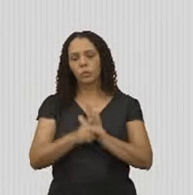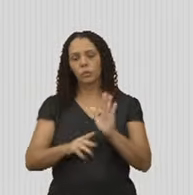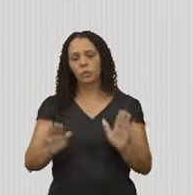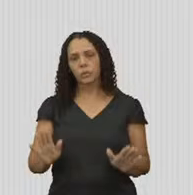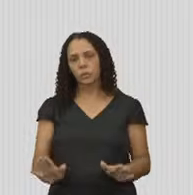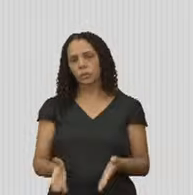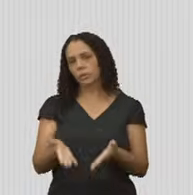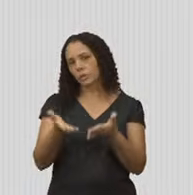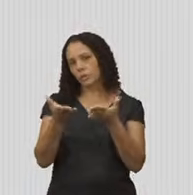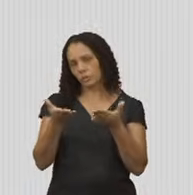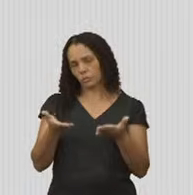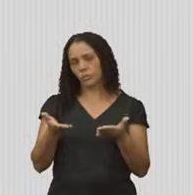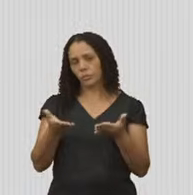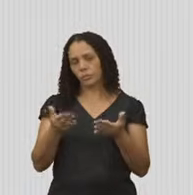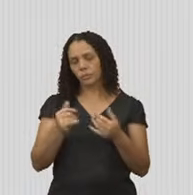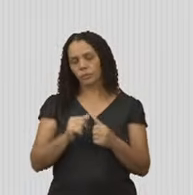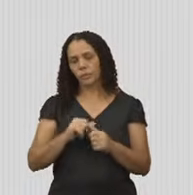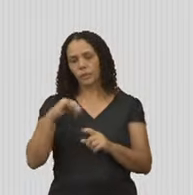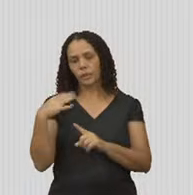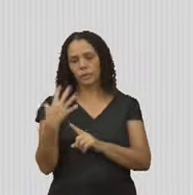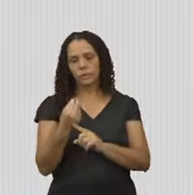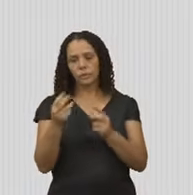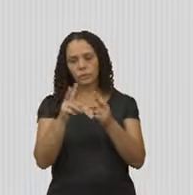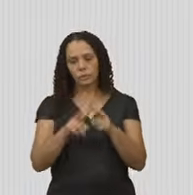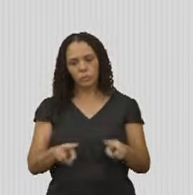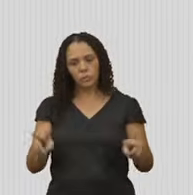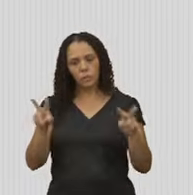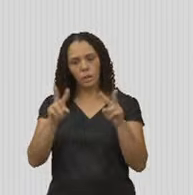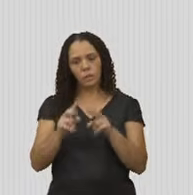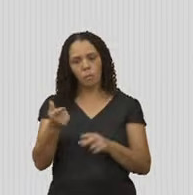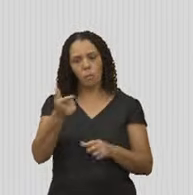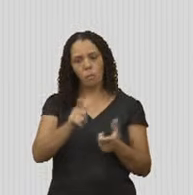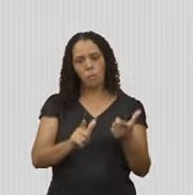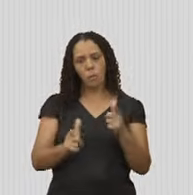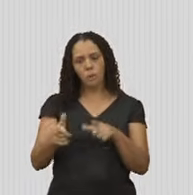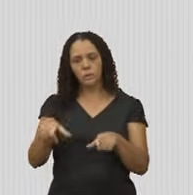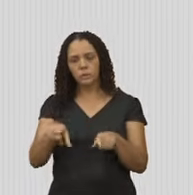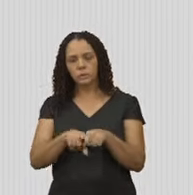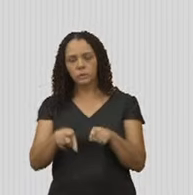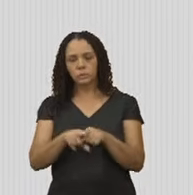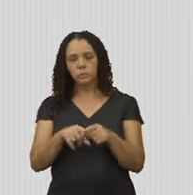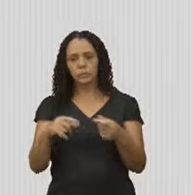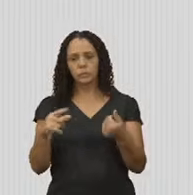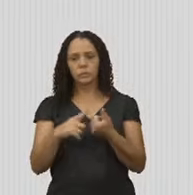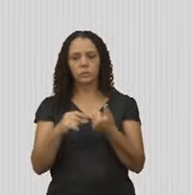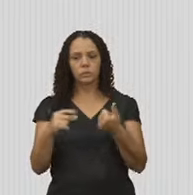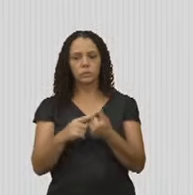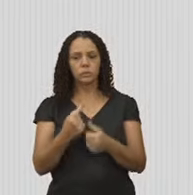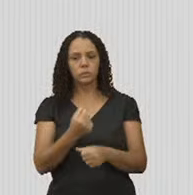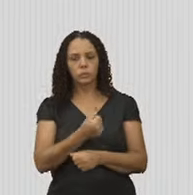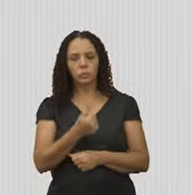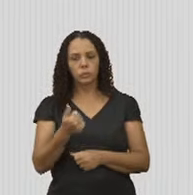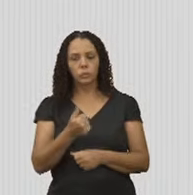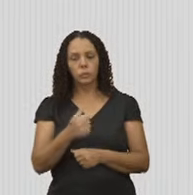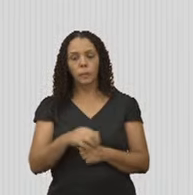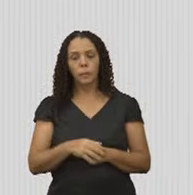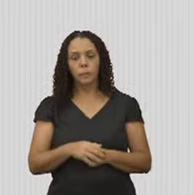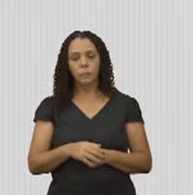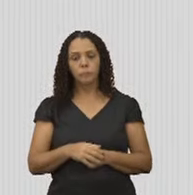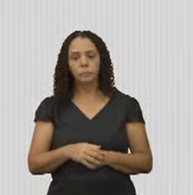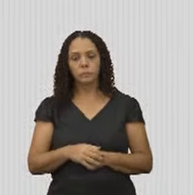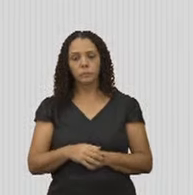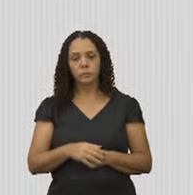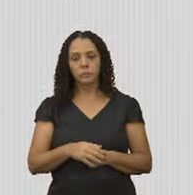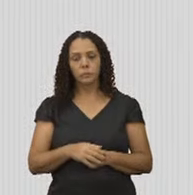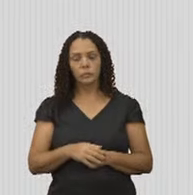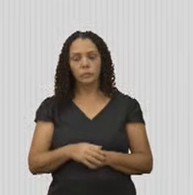grafite, muralismo e demais artes visuais. Neste artigo, foi suprimido o artigo